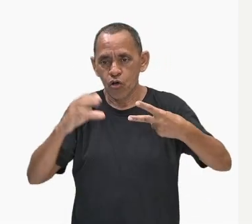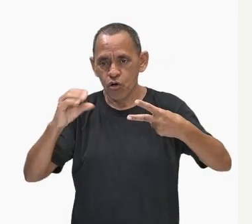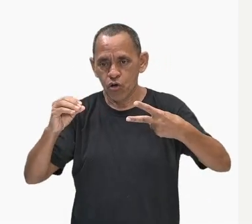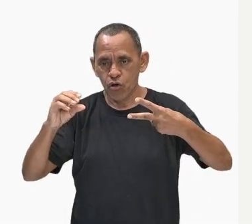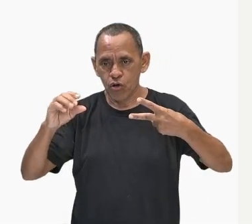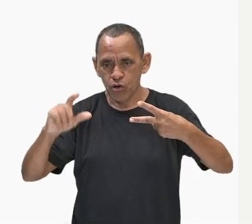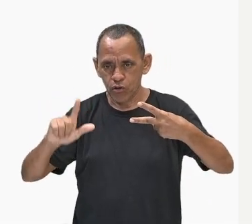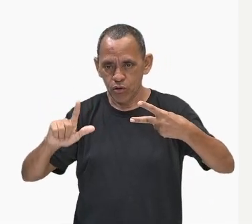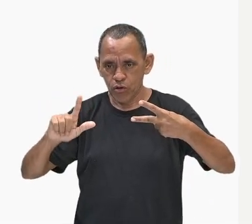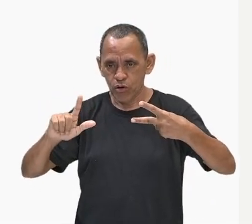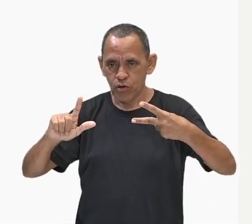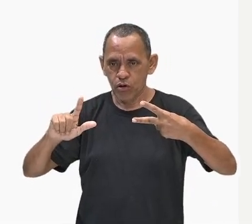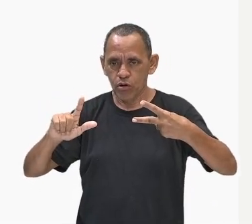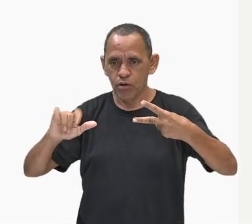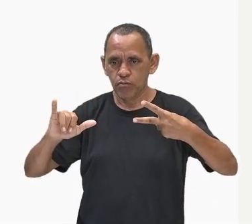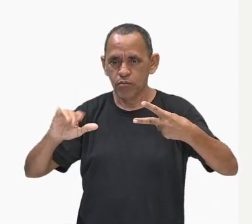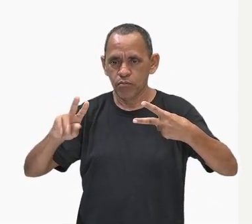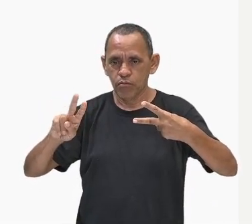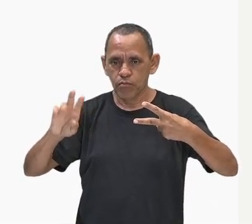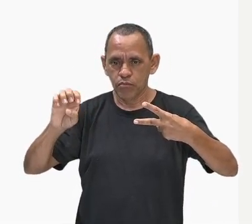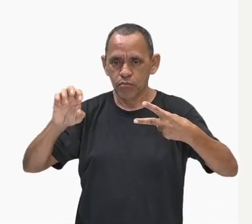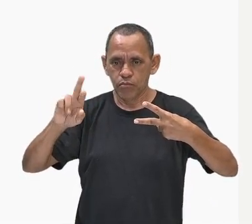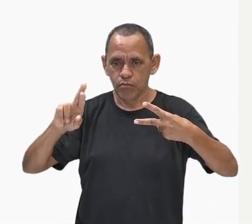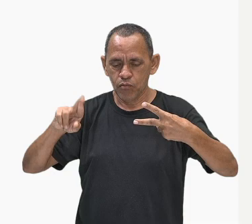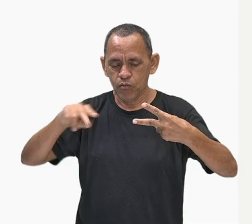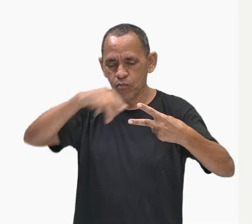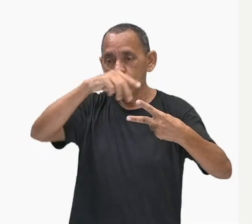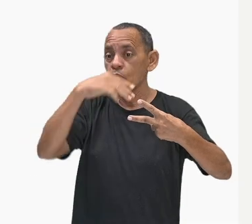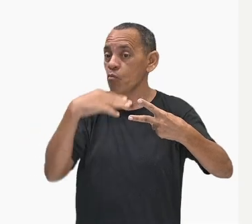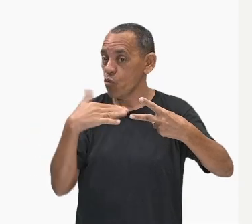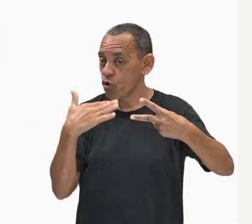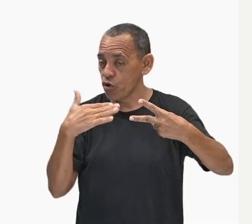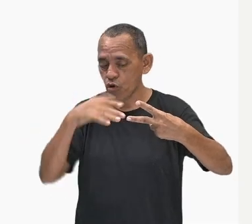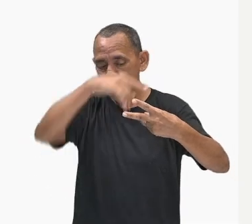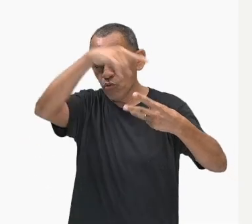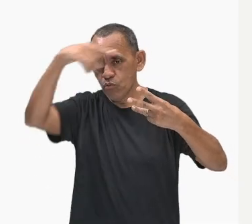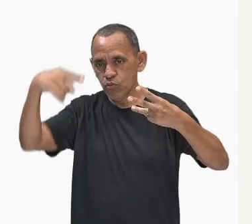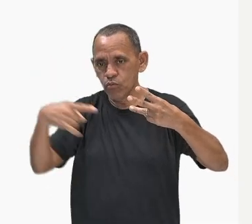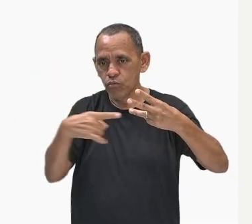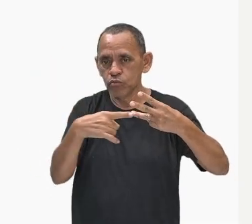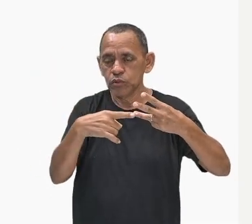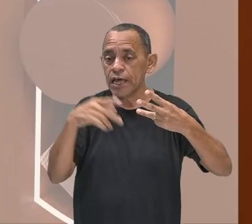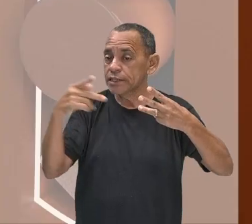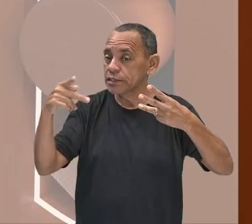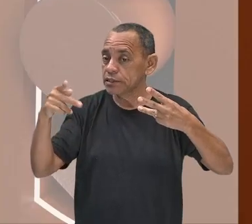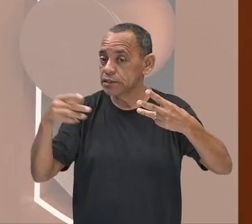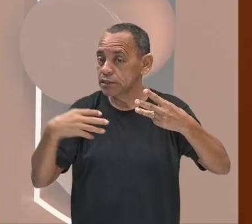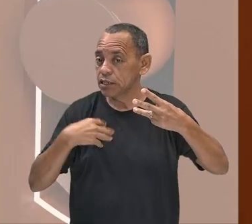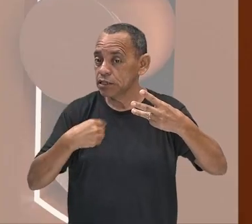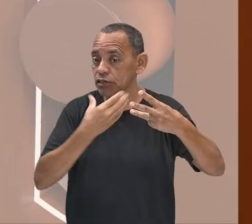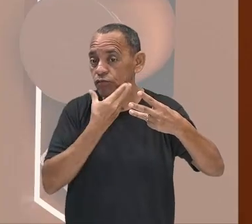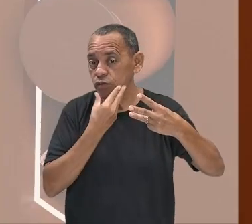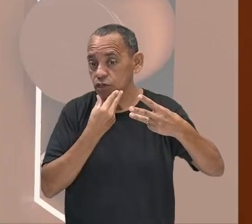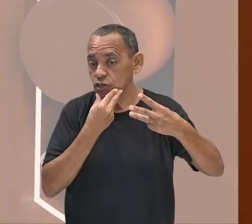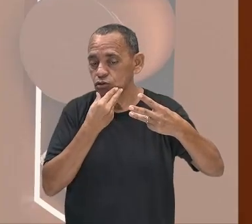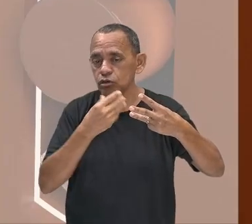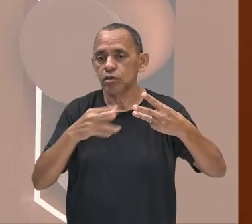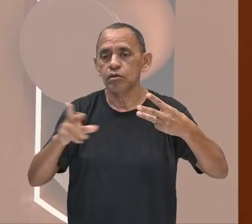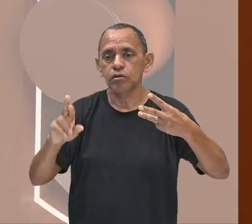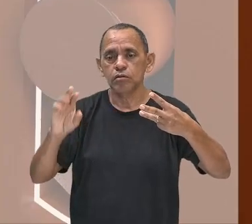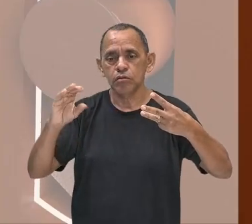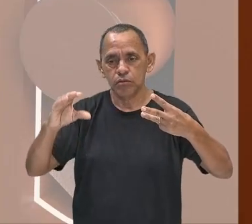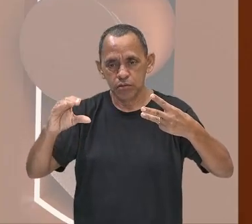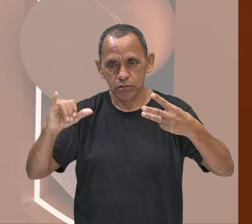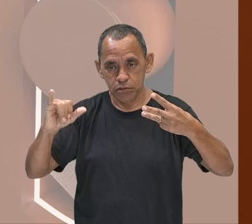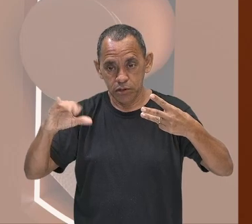de Cromwell. Com a morte do Cromwell, quem assume o poder é seu filho, o Richard Cromwell. Só que o